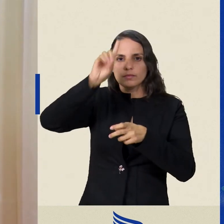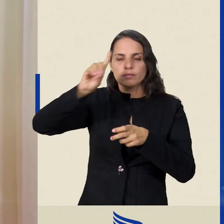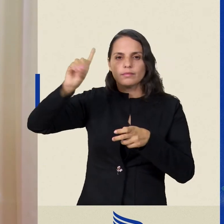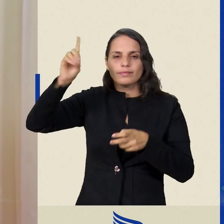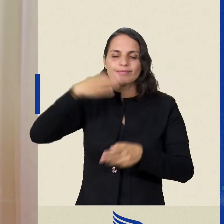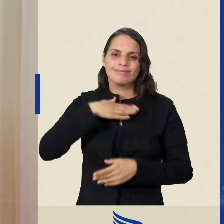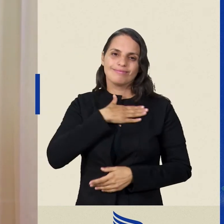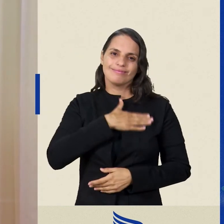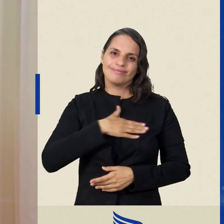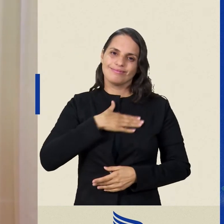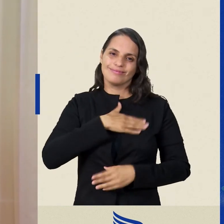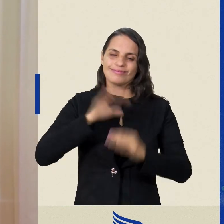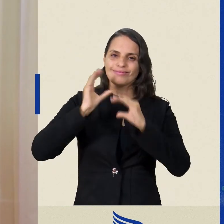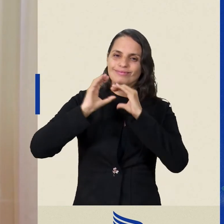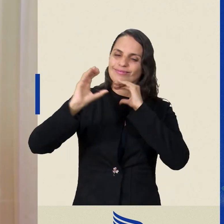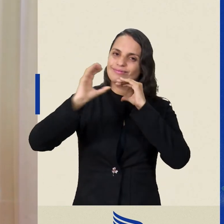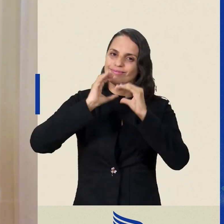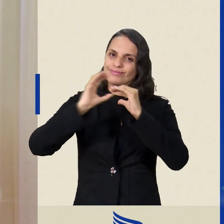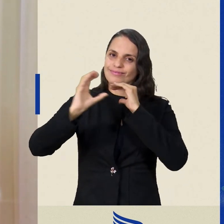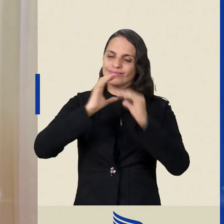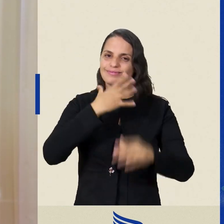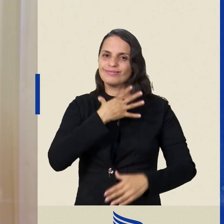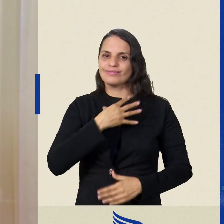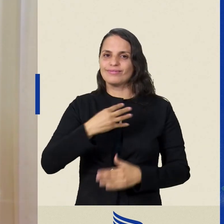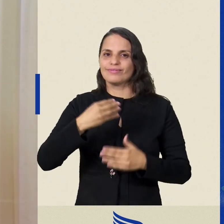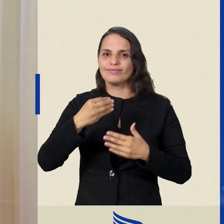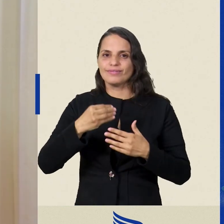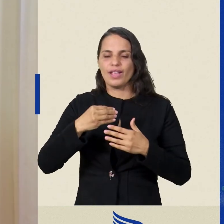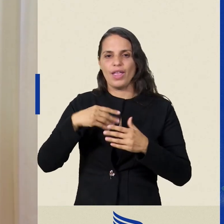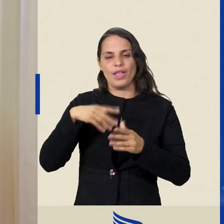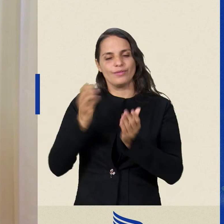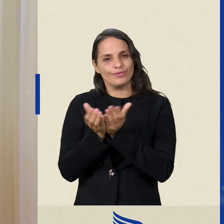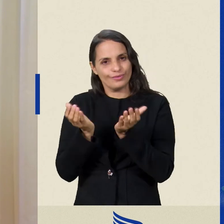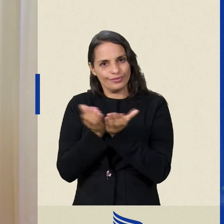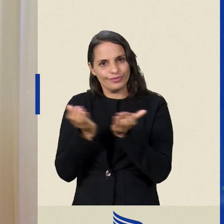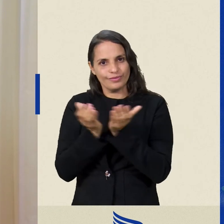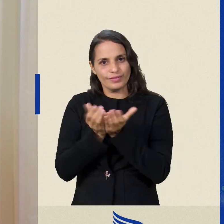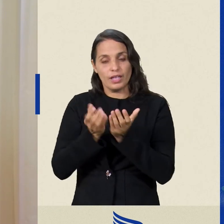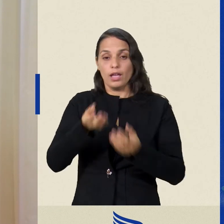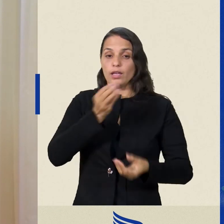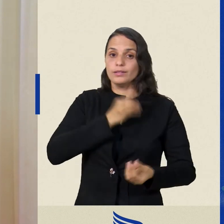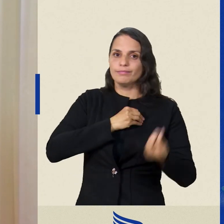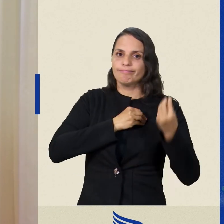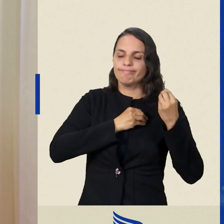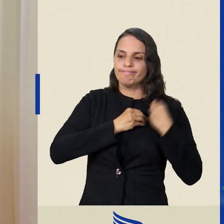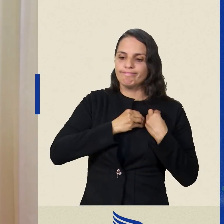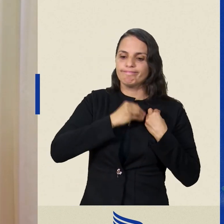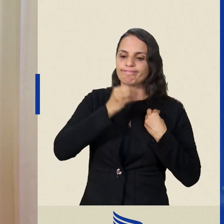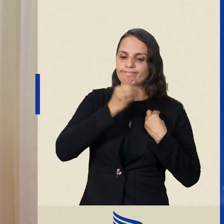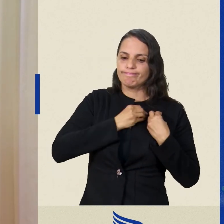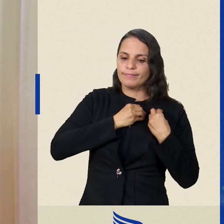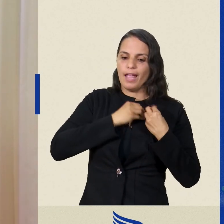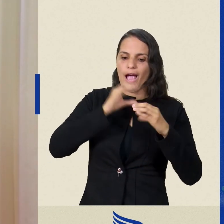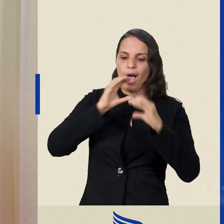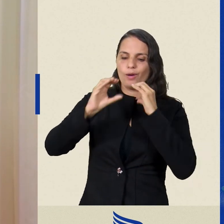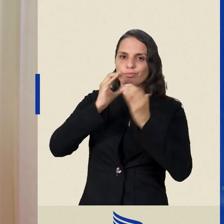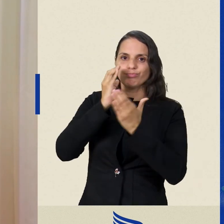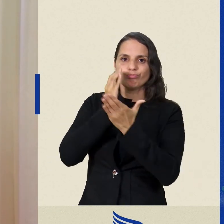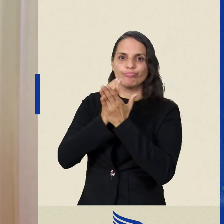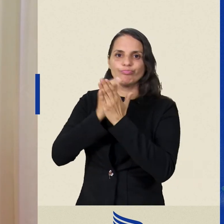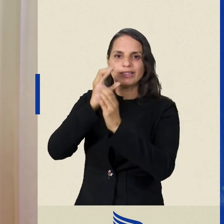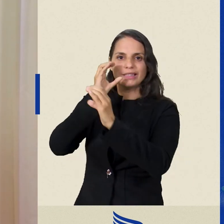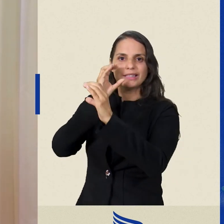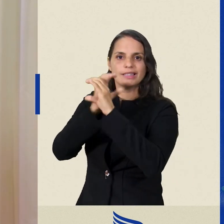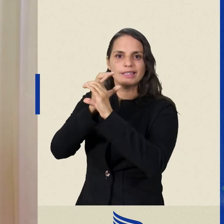se comunicar com os seus filhos e que o pecado interrompeu a comunicação direta do homem com o